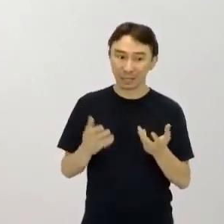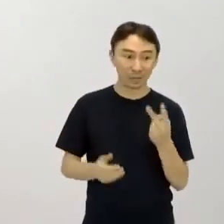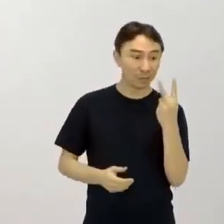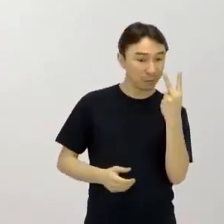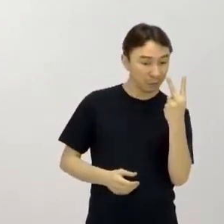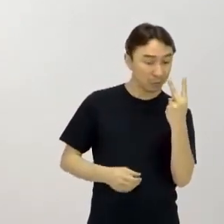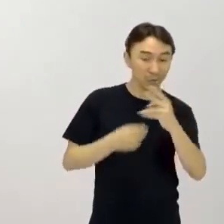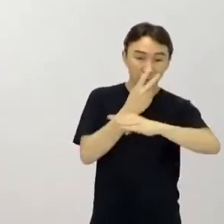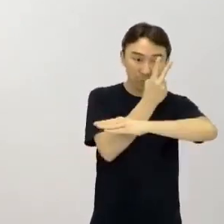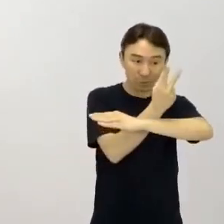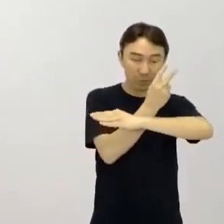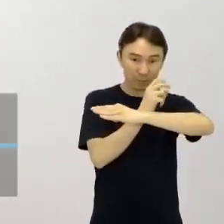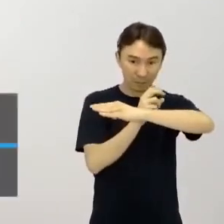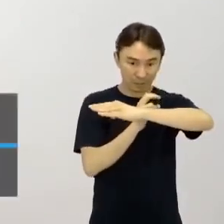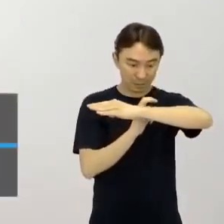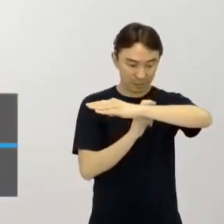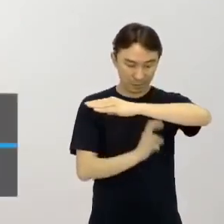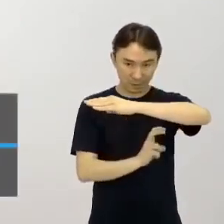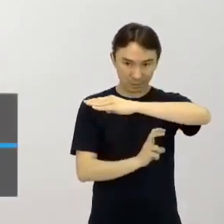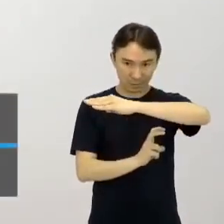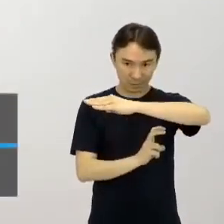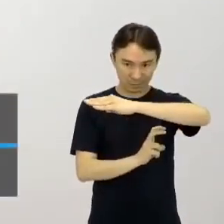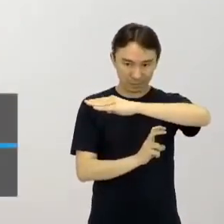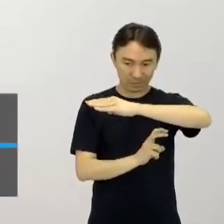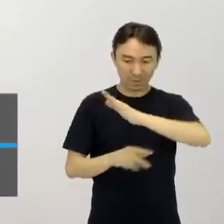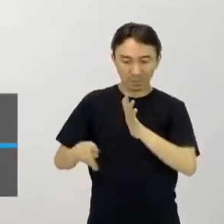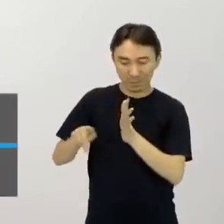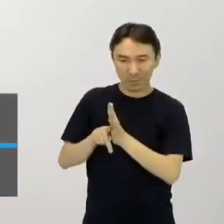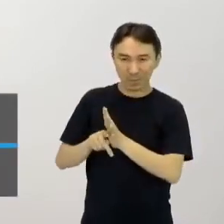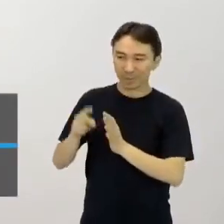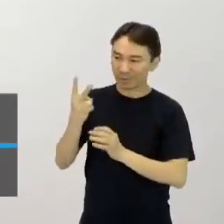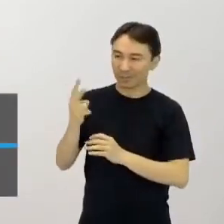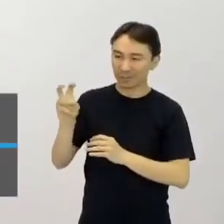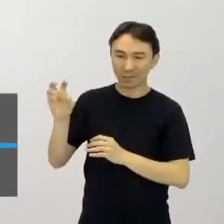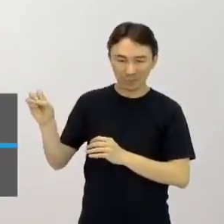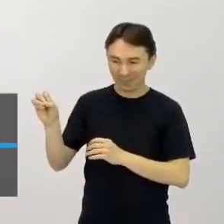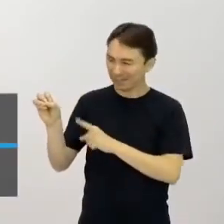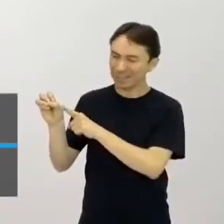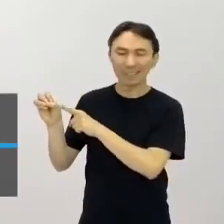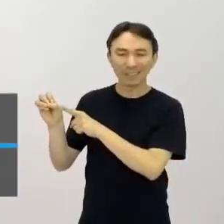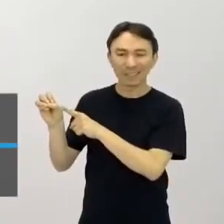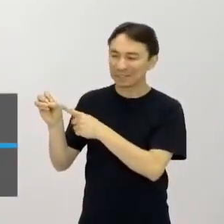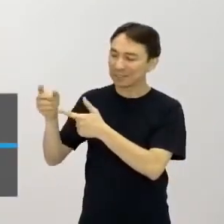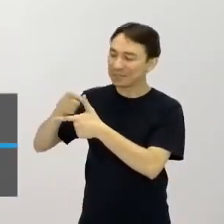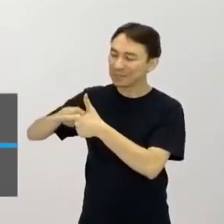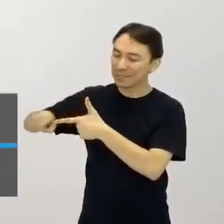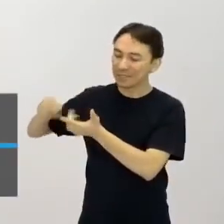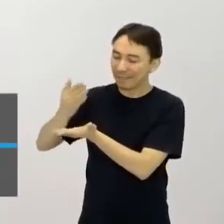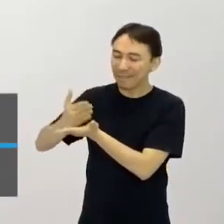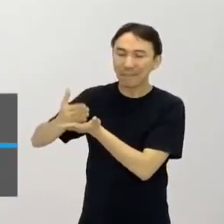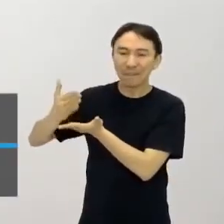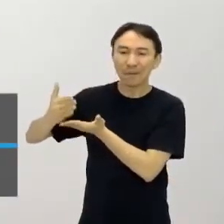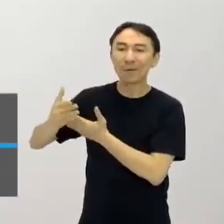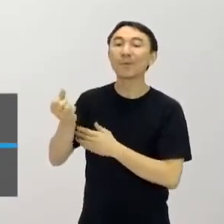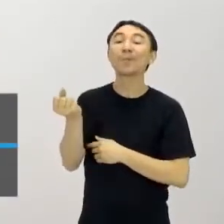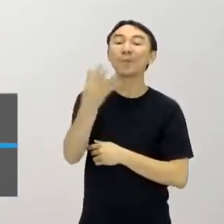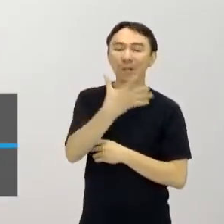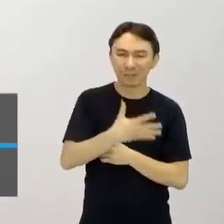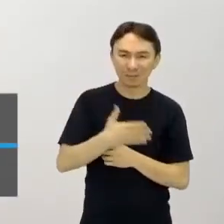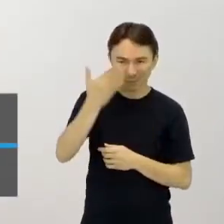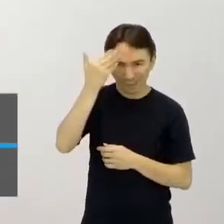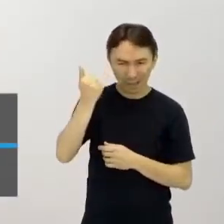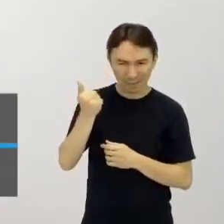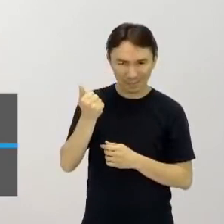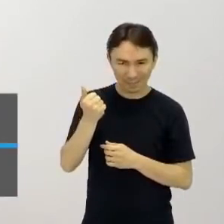de 250, eu tenho que pegar esse 250 e dividir em quantos pedaços iguais? Você sabe me dizer? Vai escrevendo aí, eu não vou